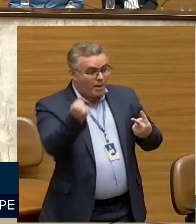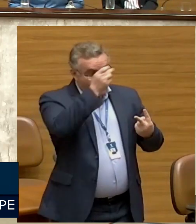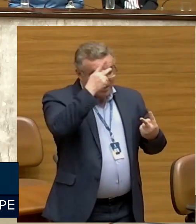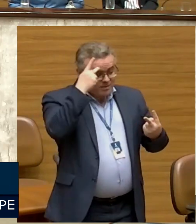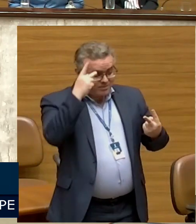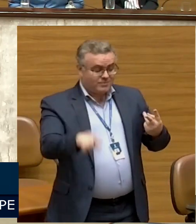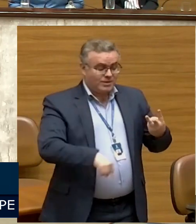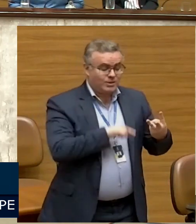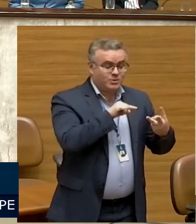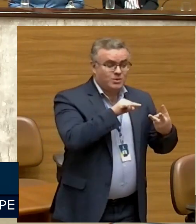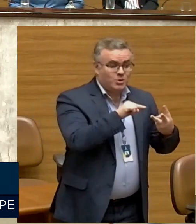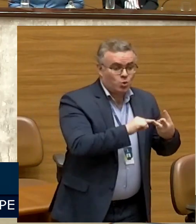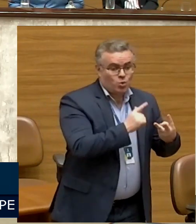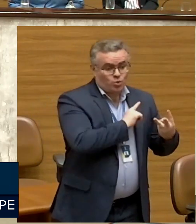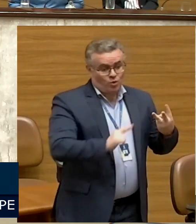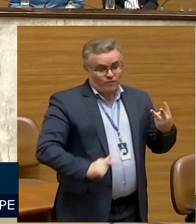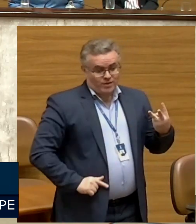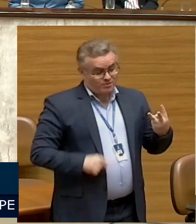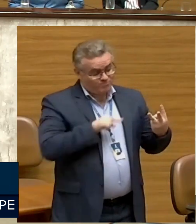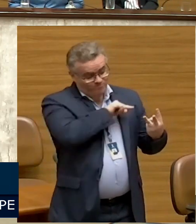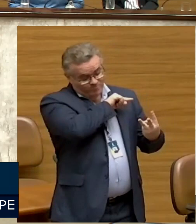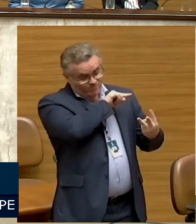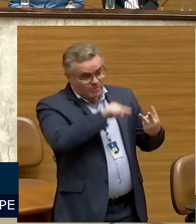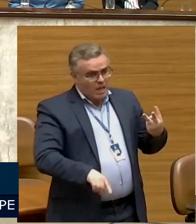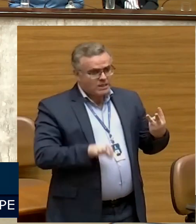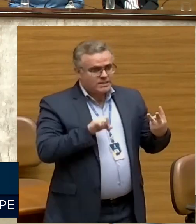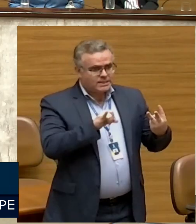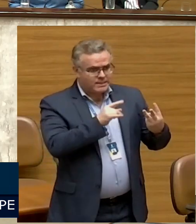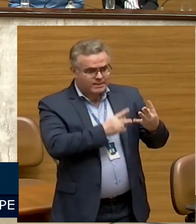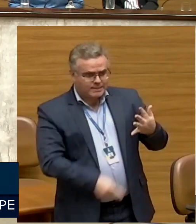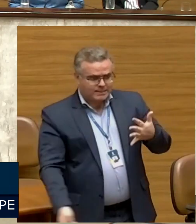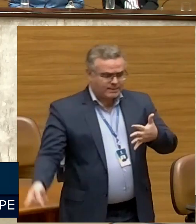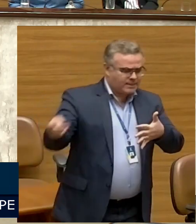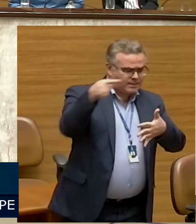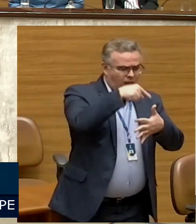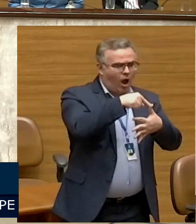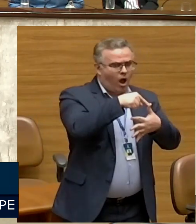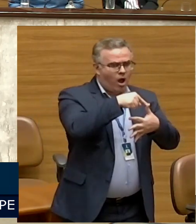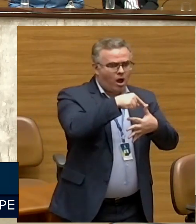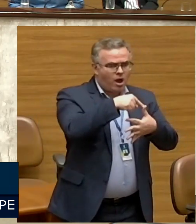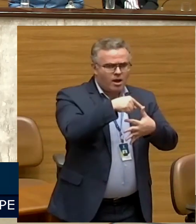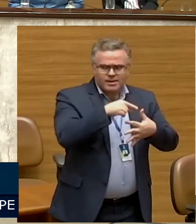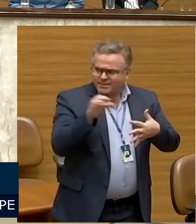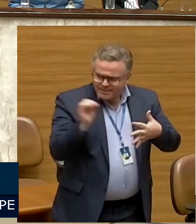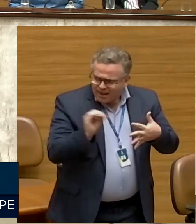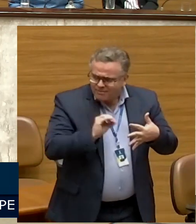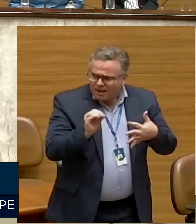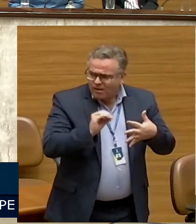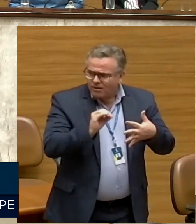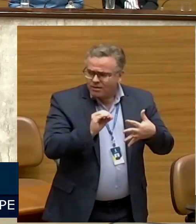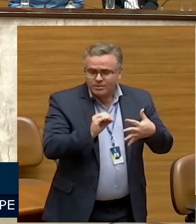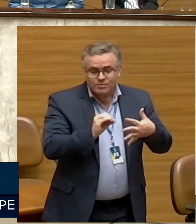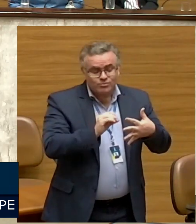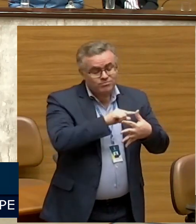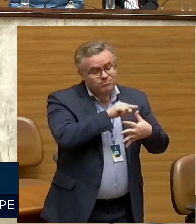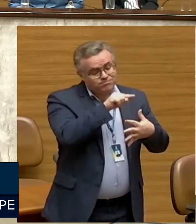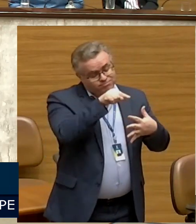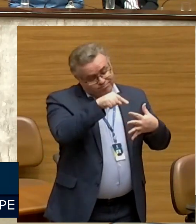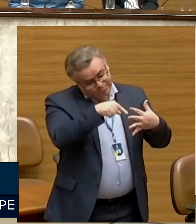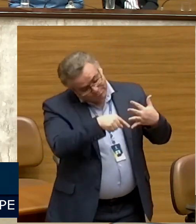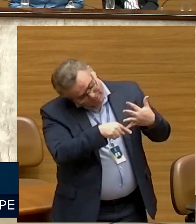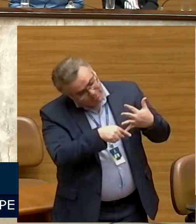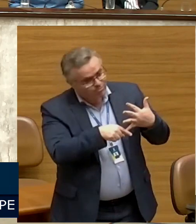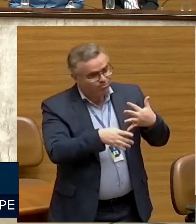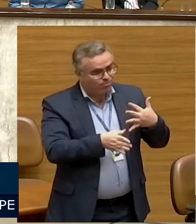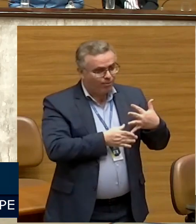prefeito, seja de um governador. Se não há prioridade nessa pauta, né, como a gente sabe que